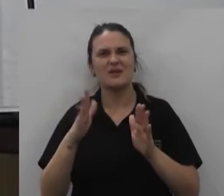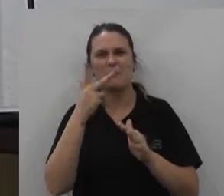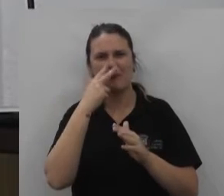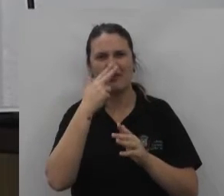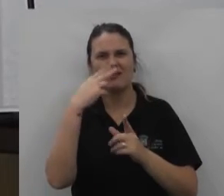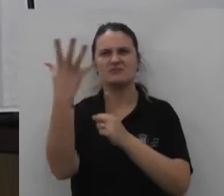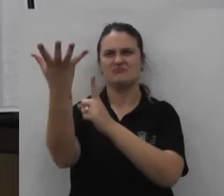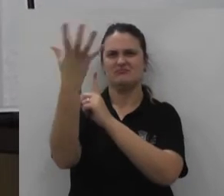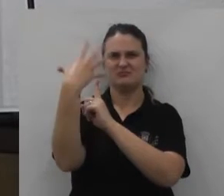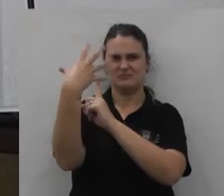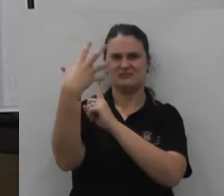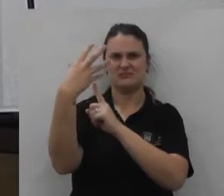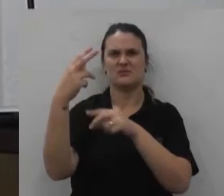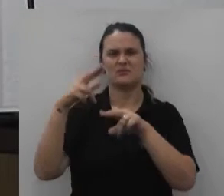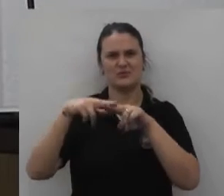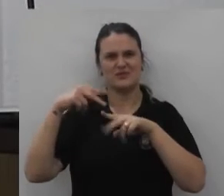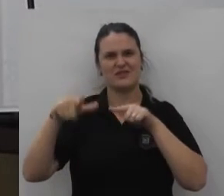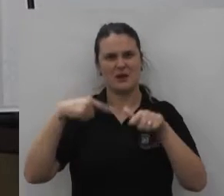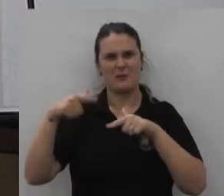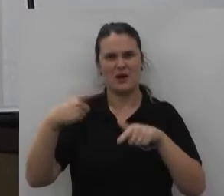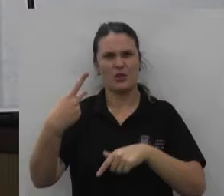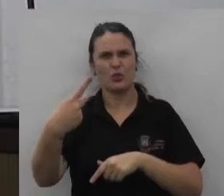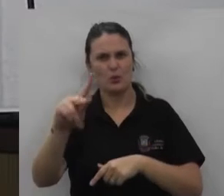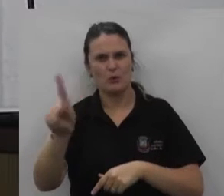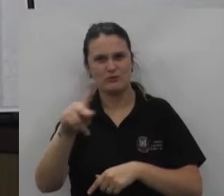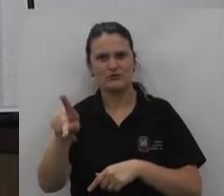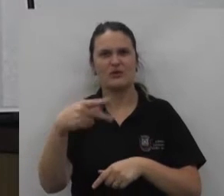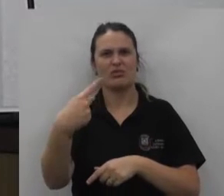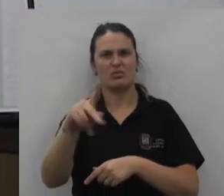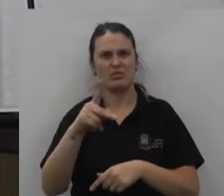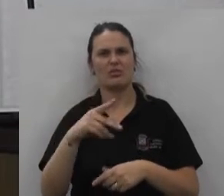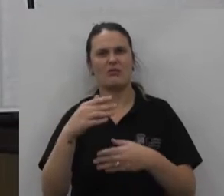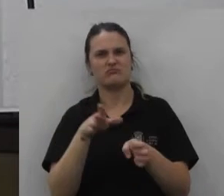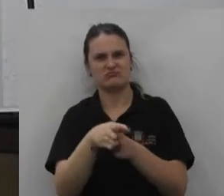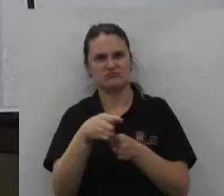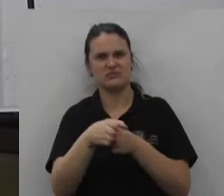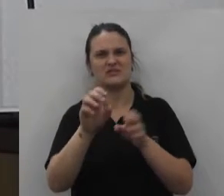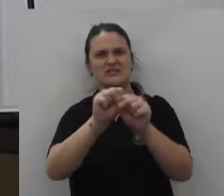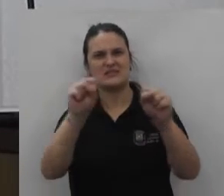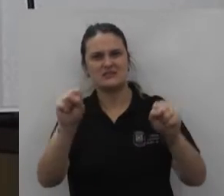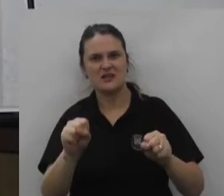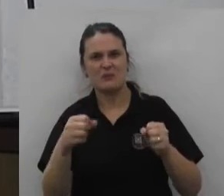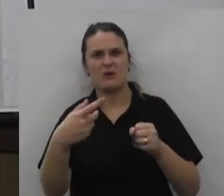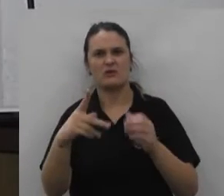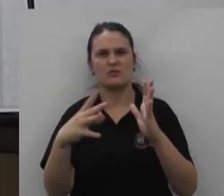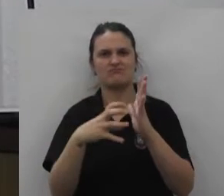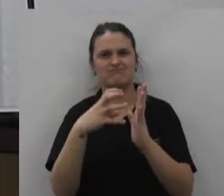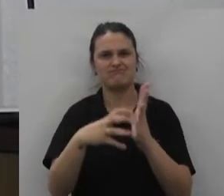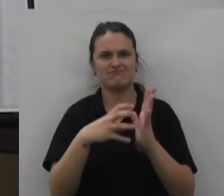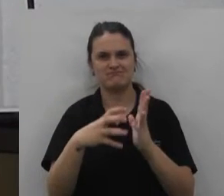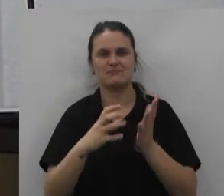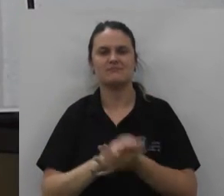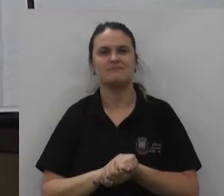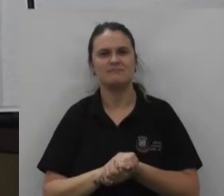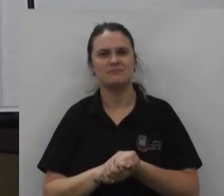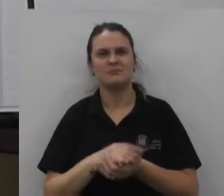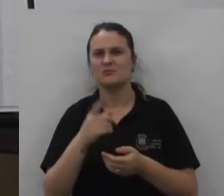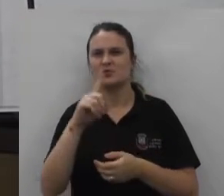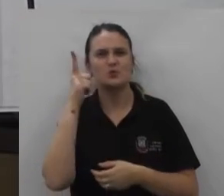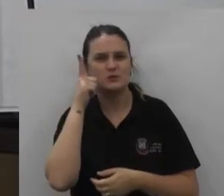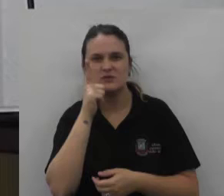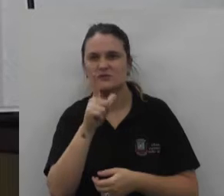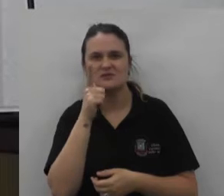tomado, provavelmente, por esse trabalho da tua professora, do teu orientador, do sistema do partido, e